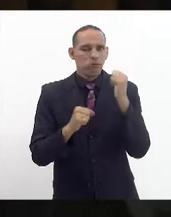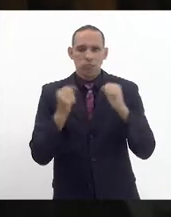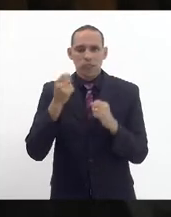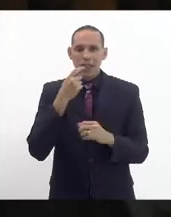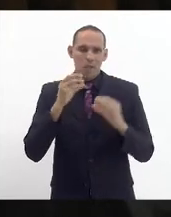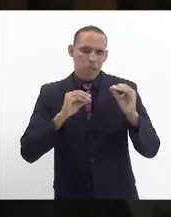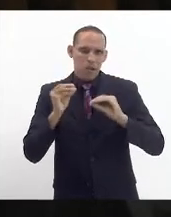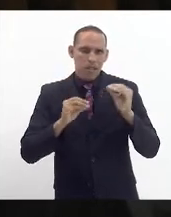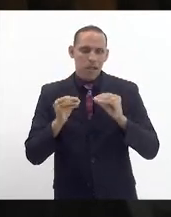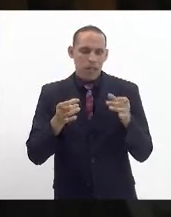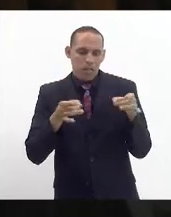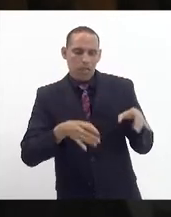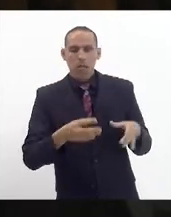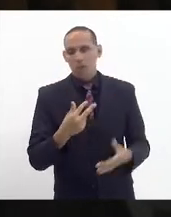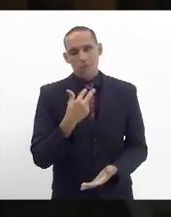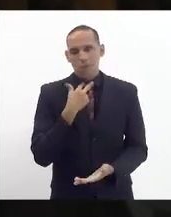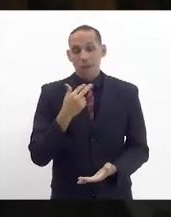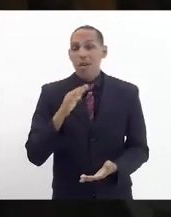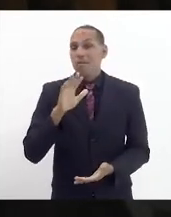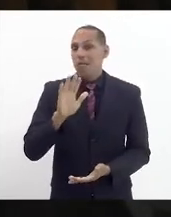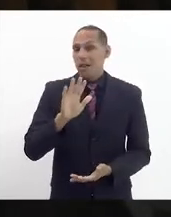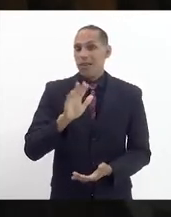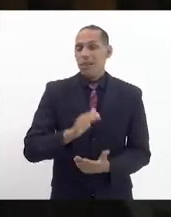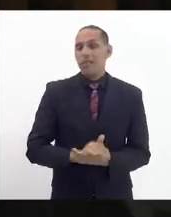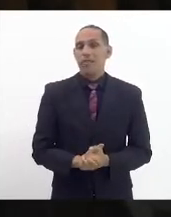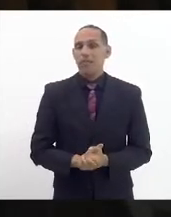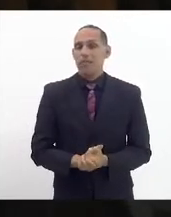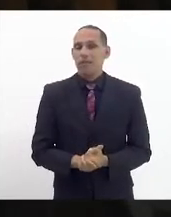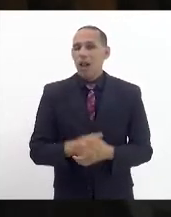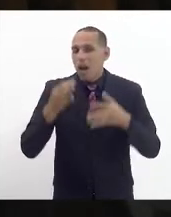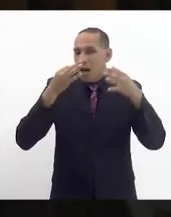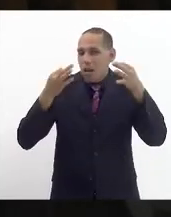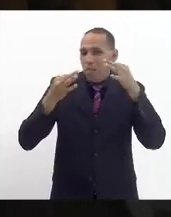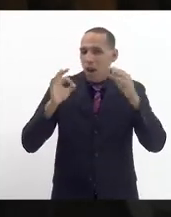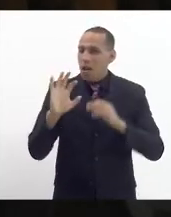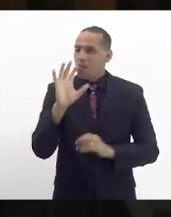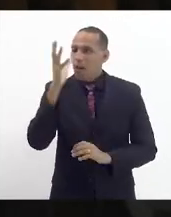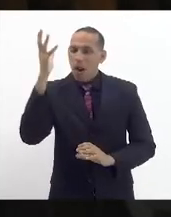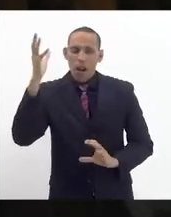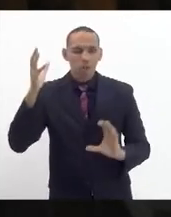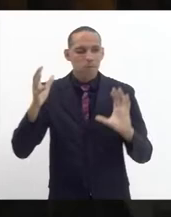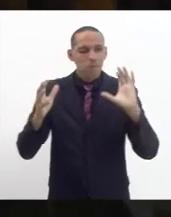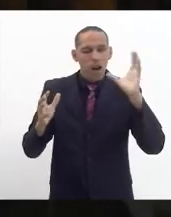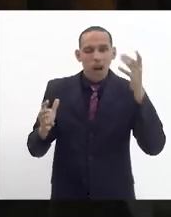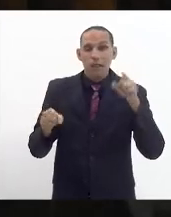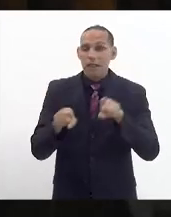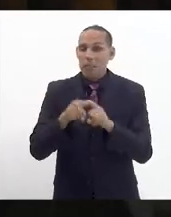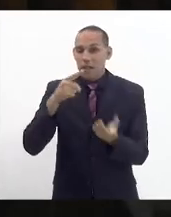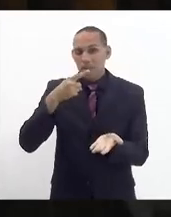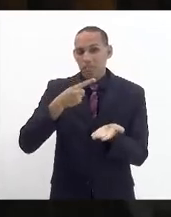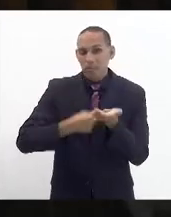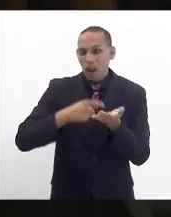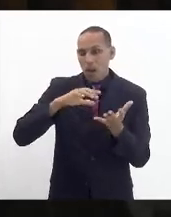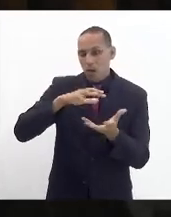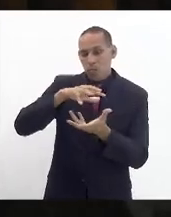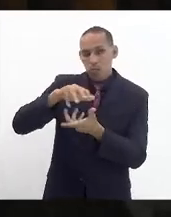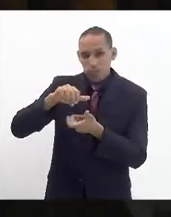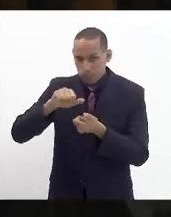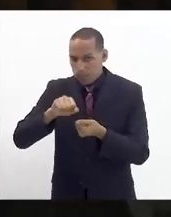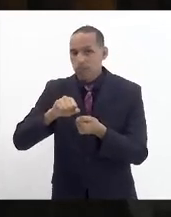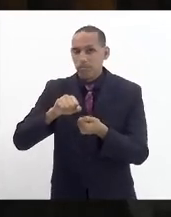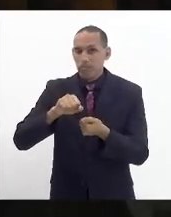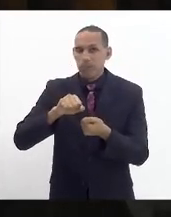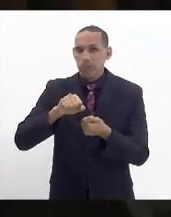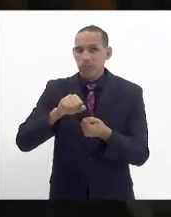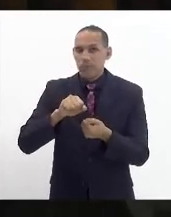plástica. Mas, do ponto de vista climático e do ponto de vista do compromisso internacional, é